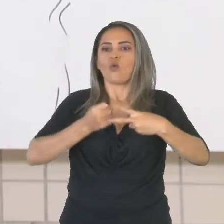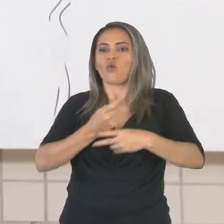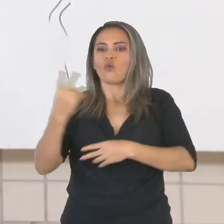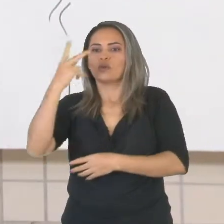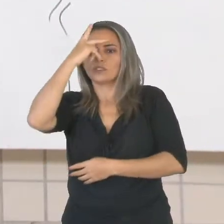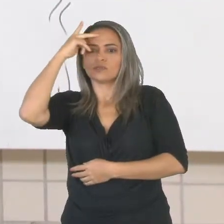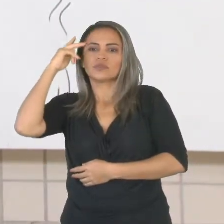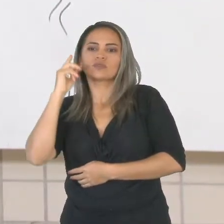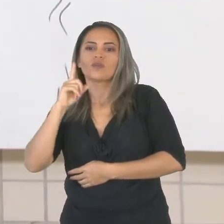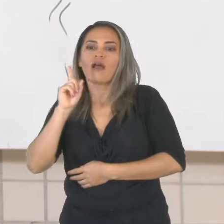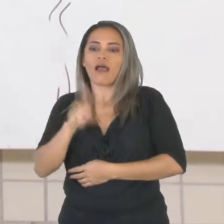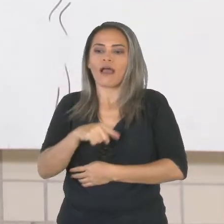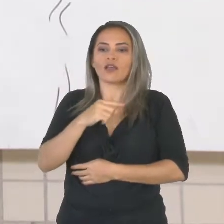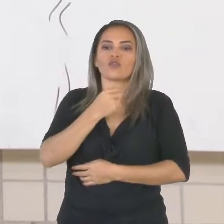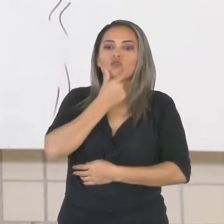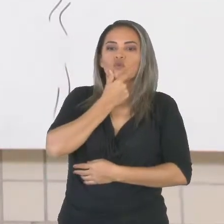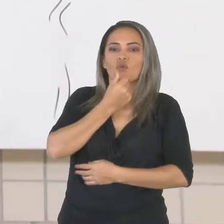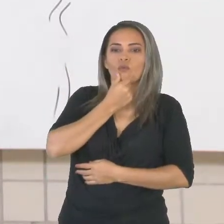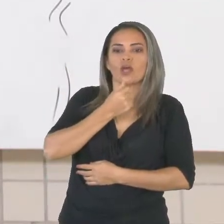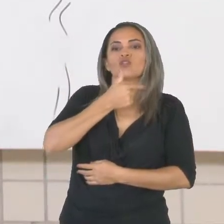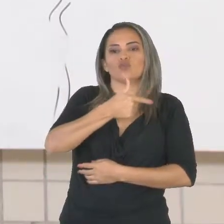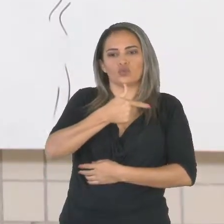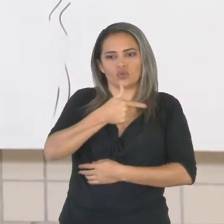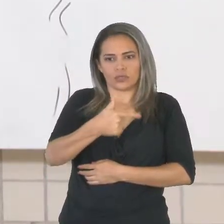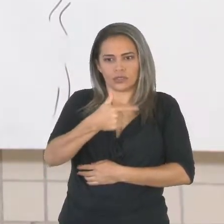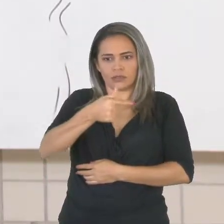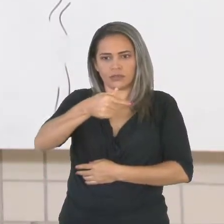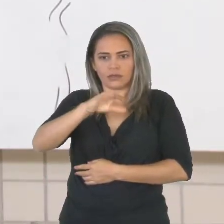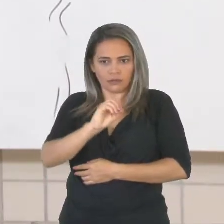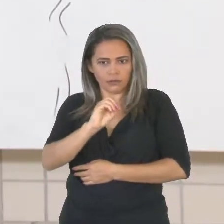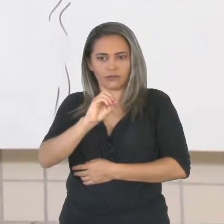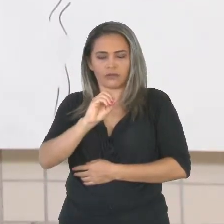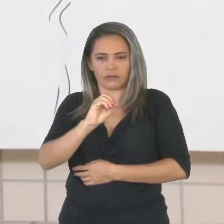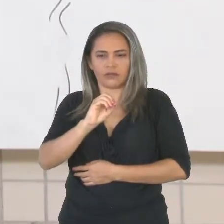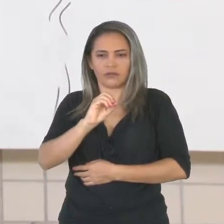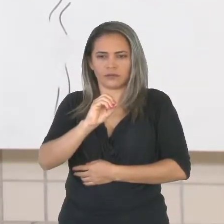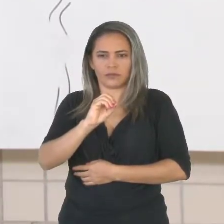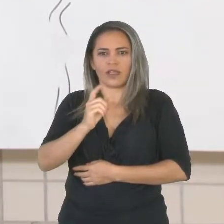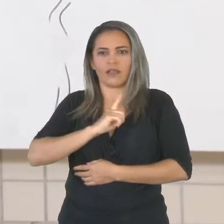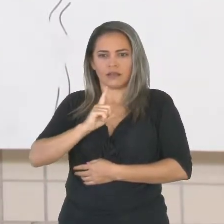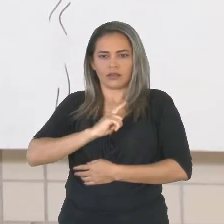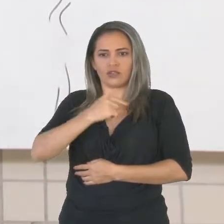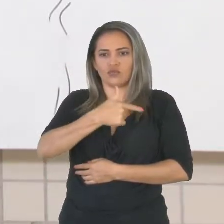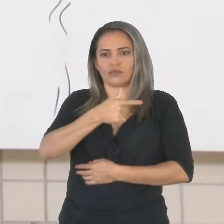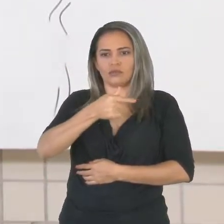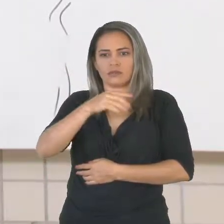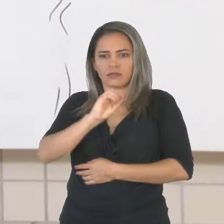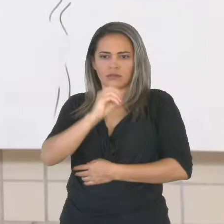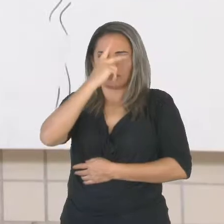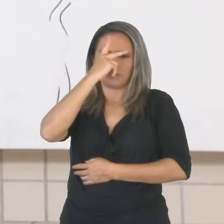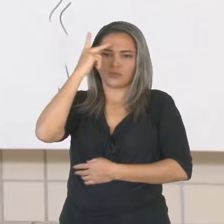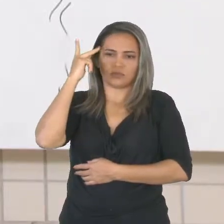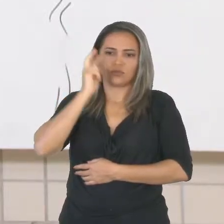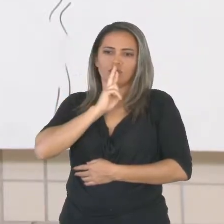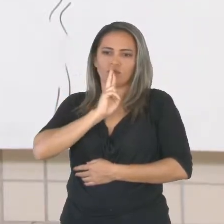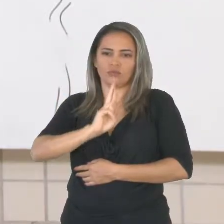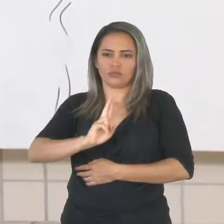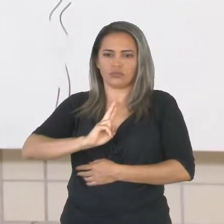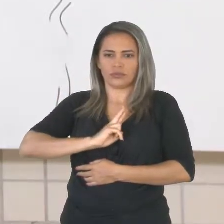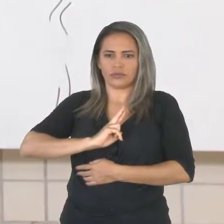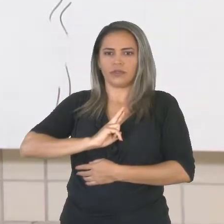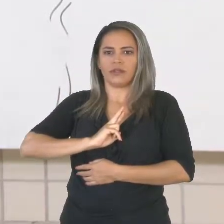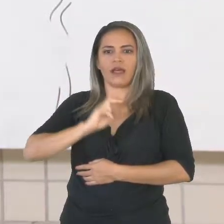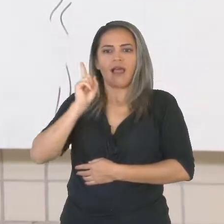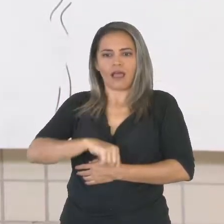do sexo feminino, desculpa, 270. Então nós temos 270 pessoas responderam que são do